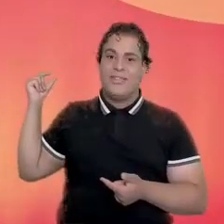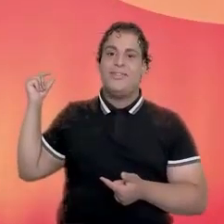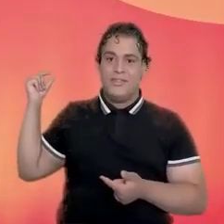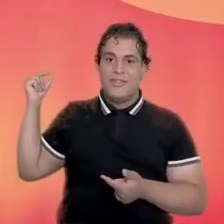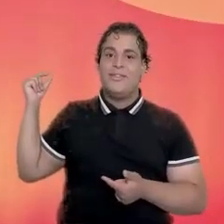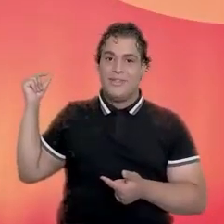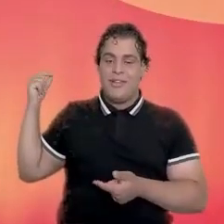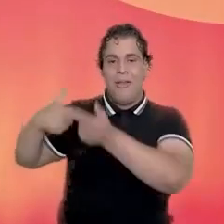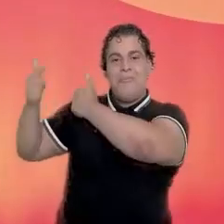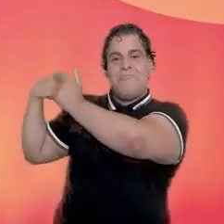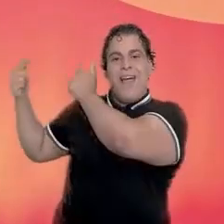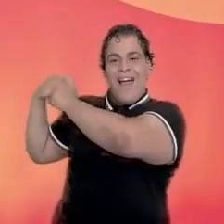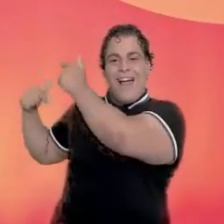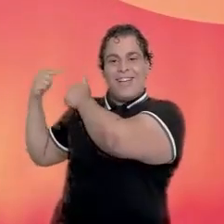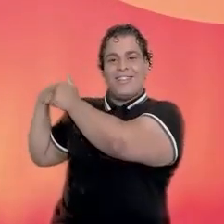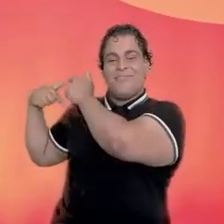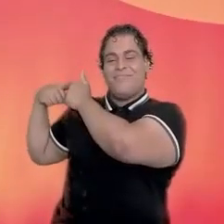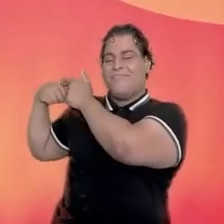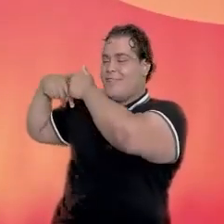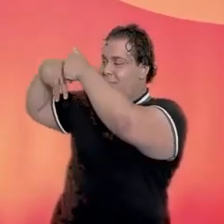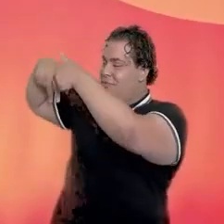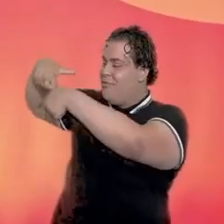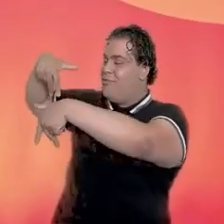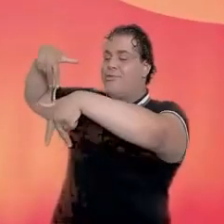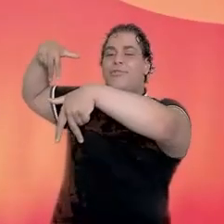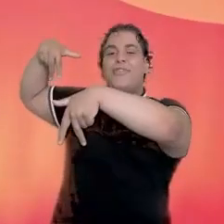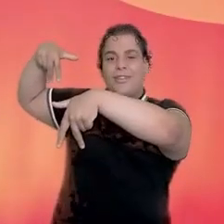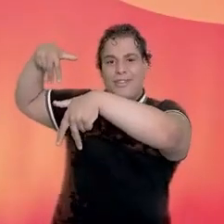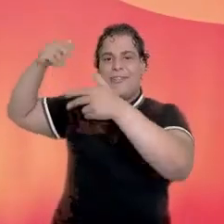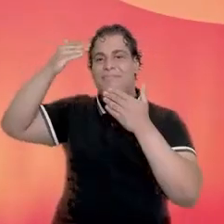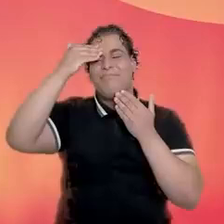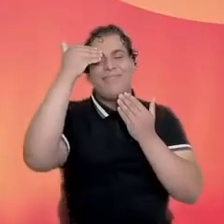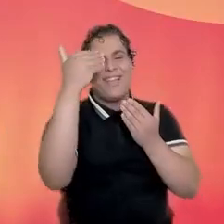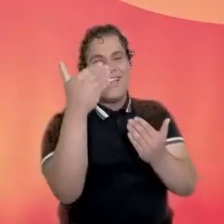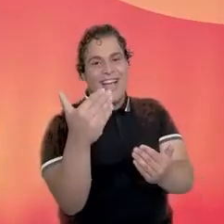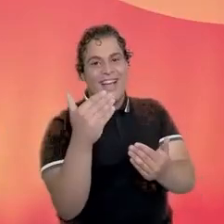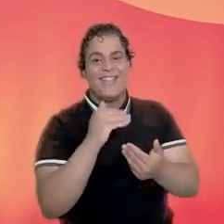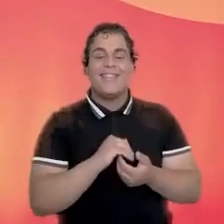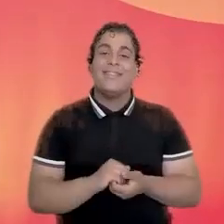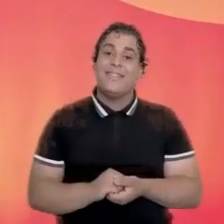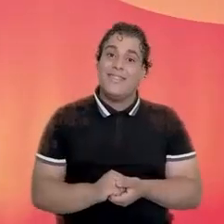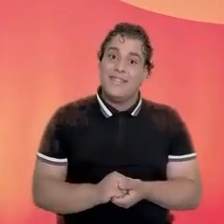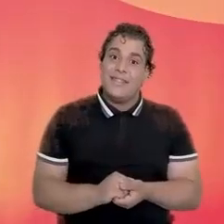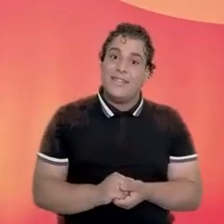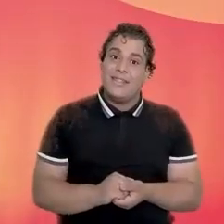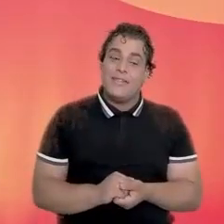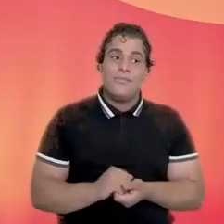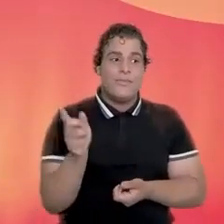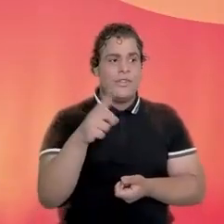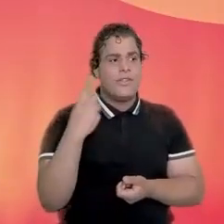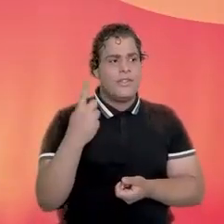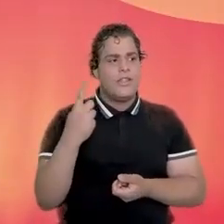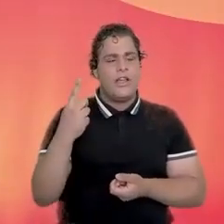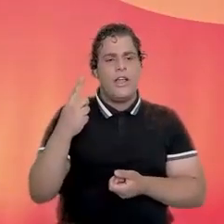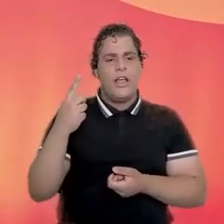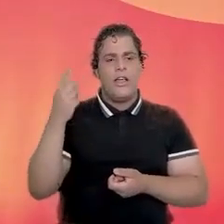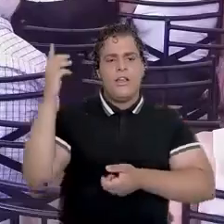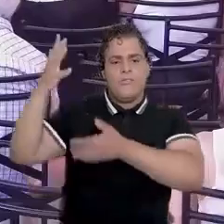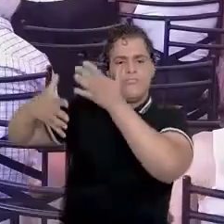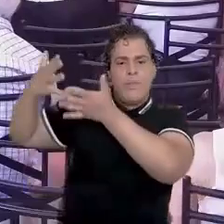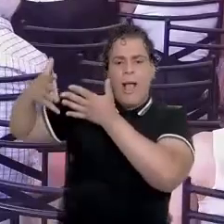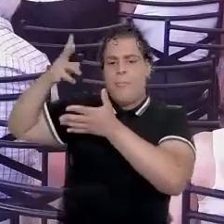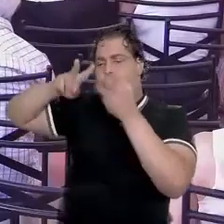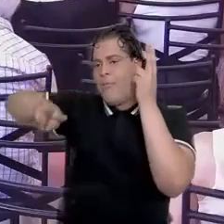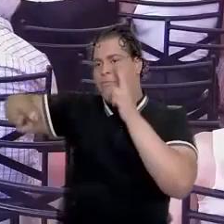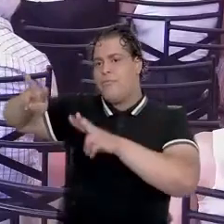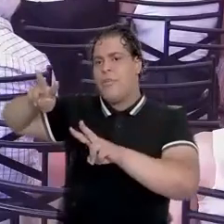essa ancestralidade. Gratidão pela pergunta. Que isso. É porque quando a gente ouve, a gente percebe que